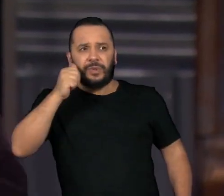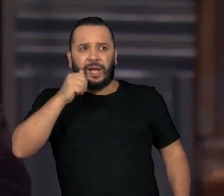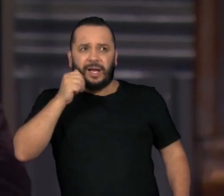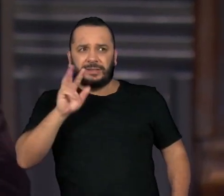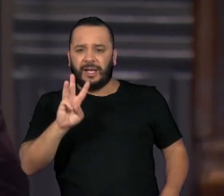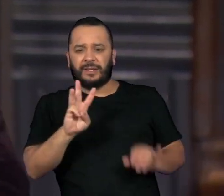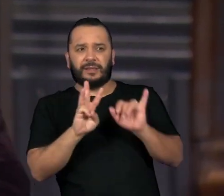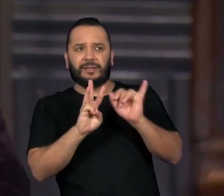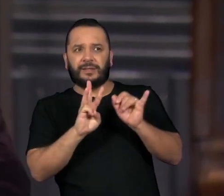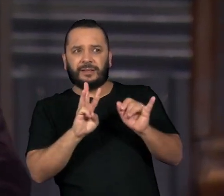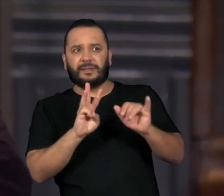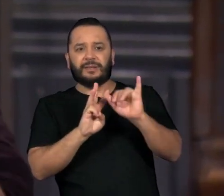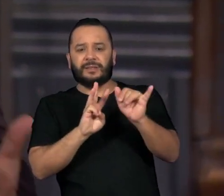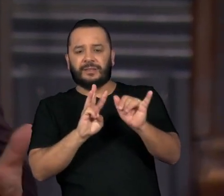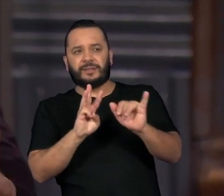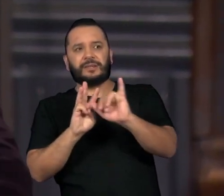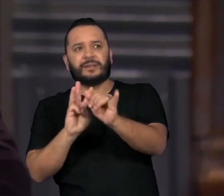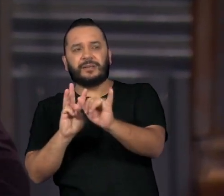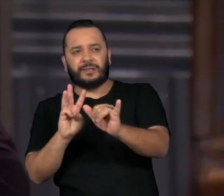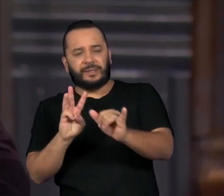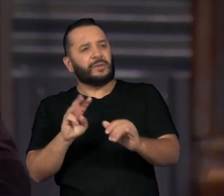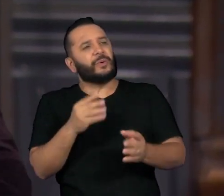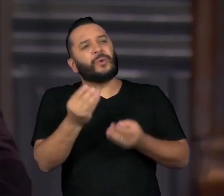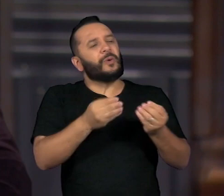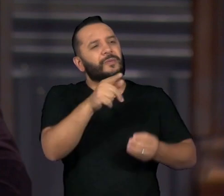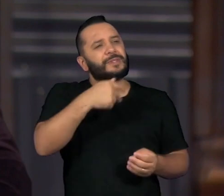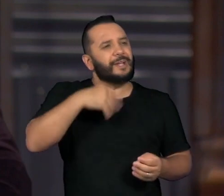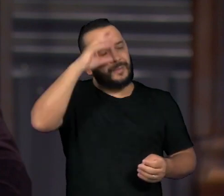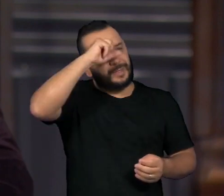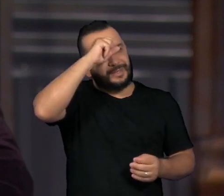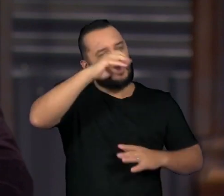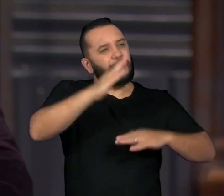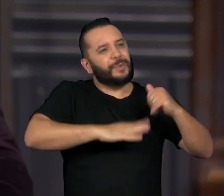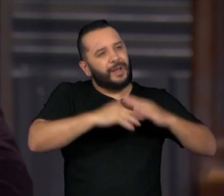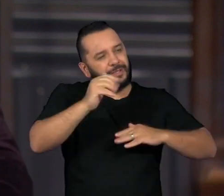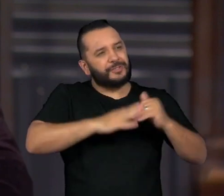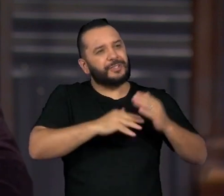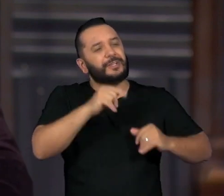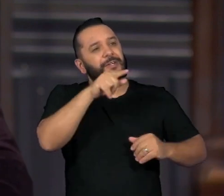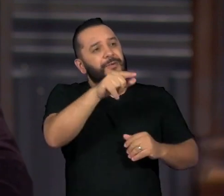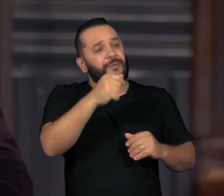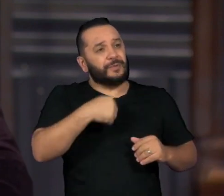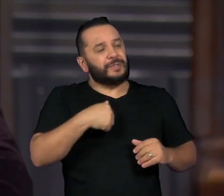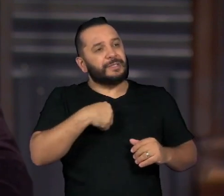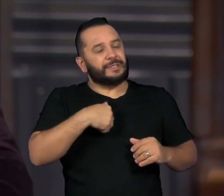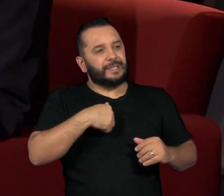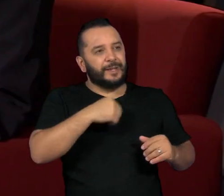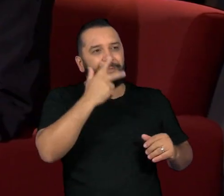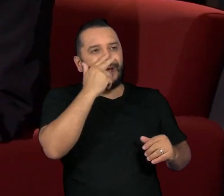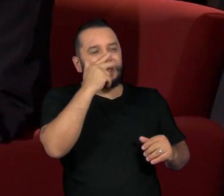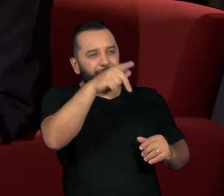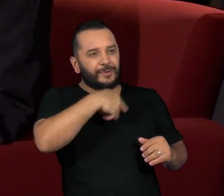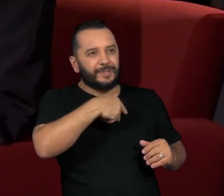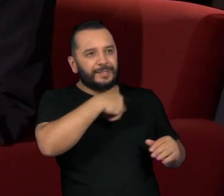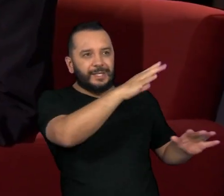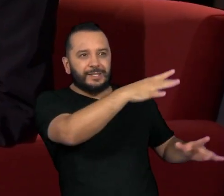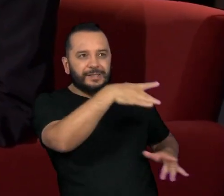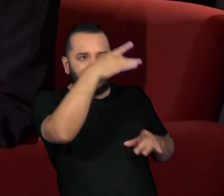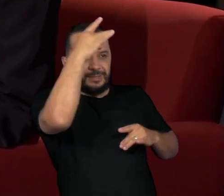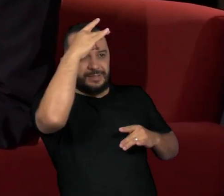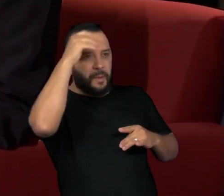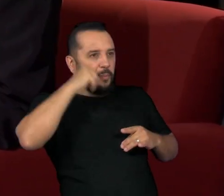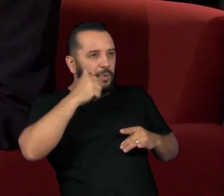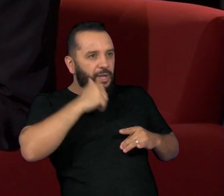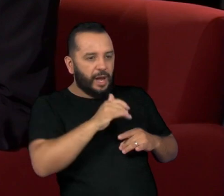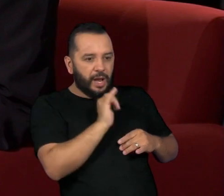uma entidade. O que você aprendeu com essa prática de se colocar com a fala de uma mulher? Eu acho que essa coisa